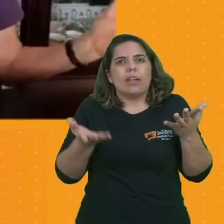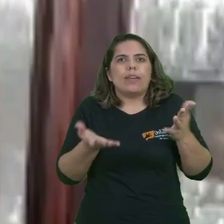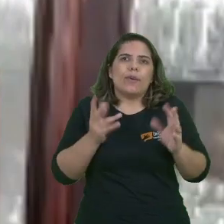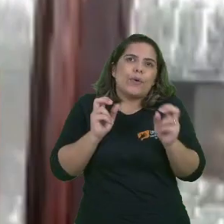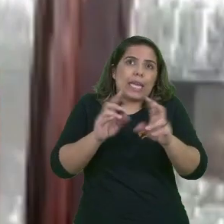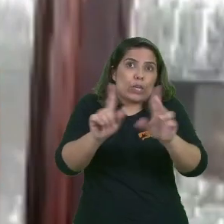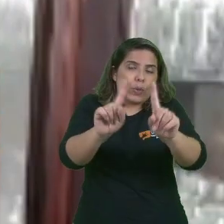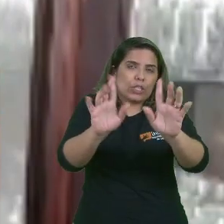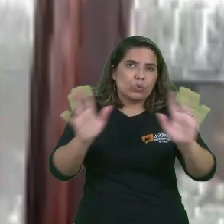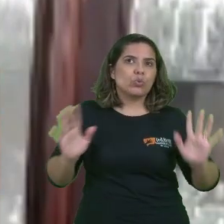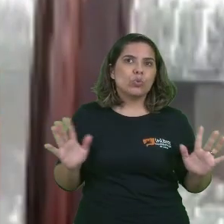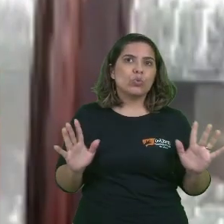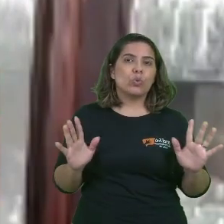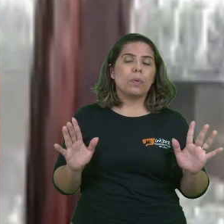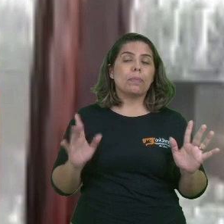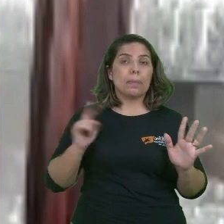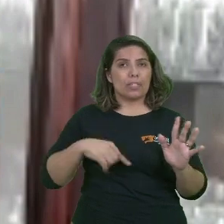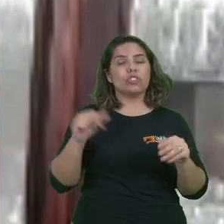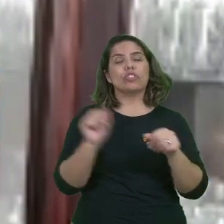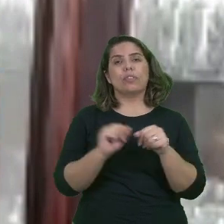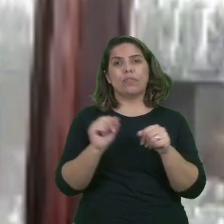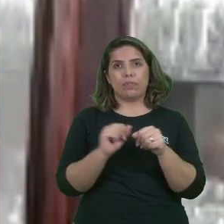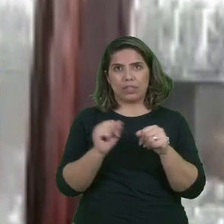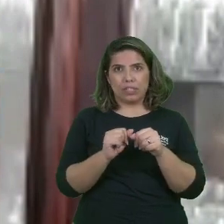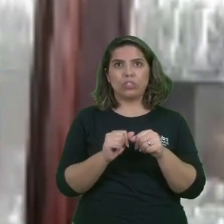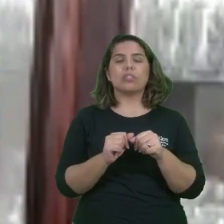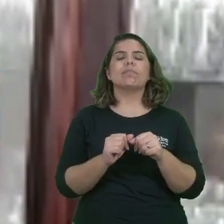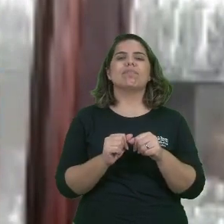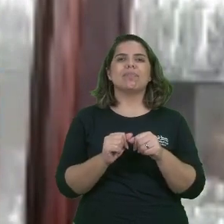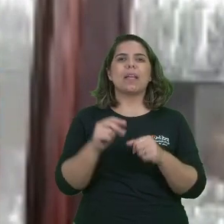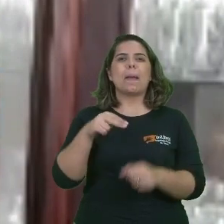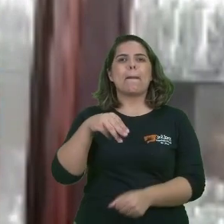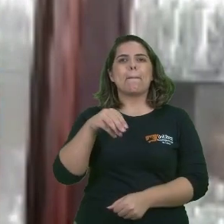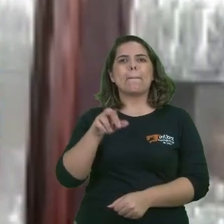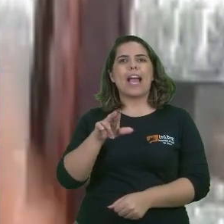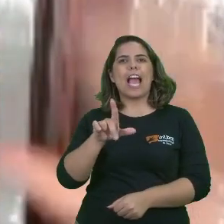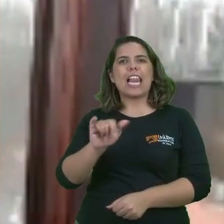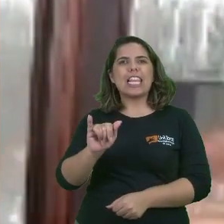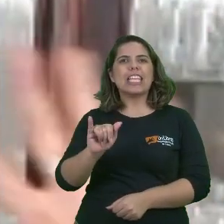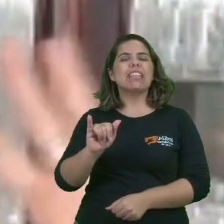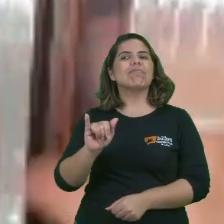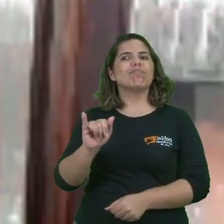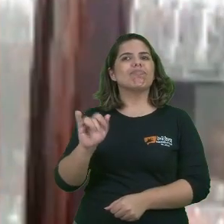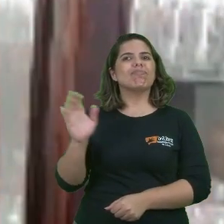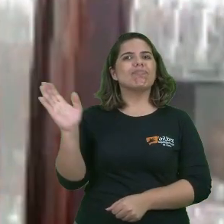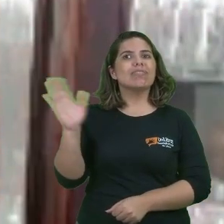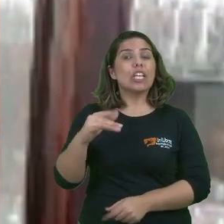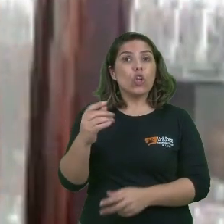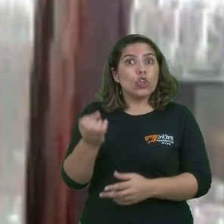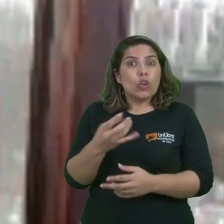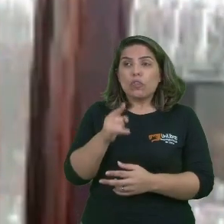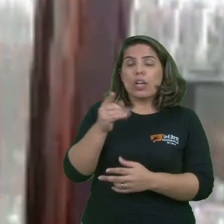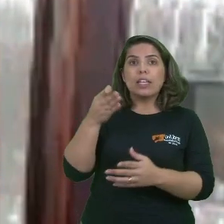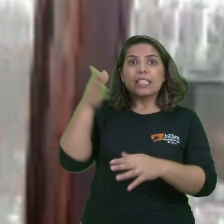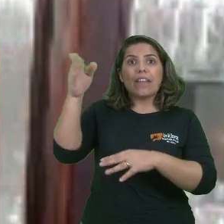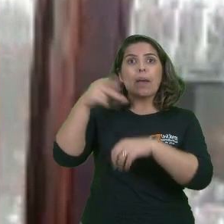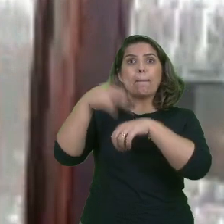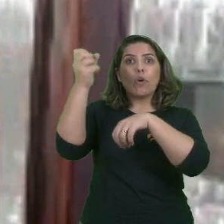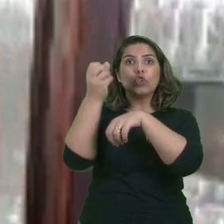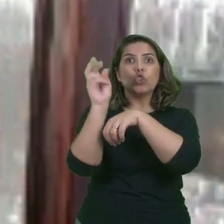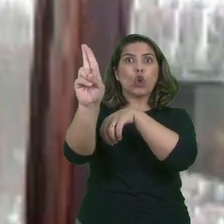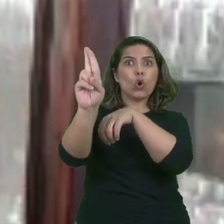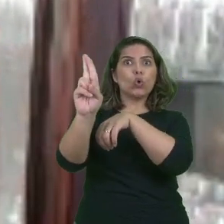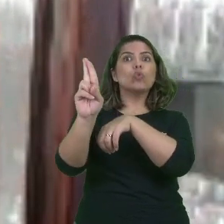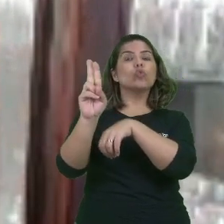lá mas que a gente fez isso aí segundo recente o